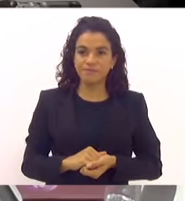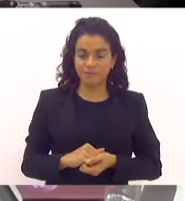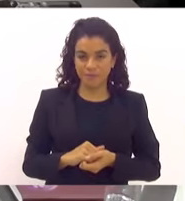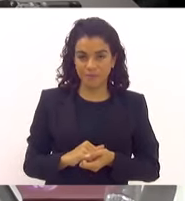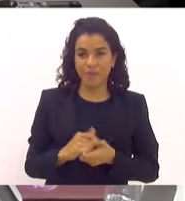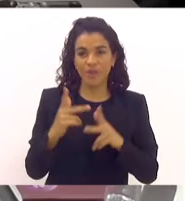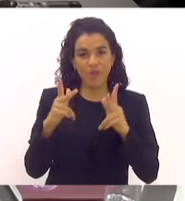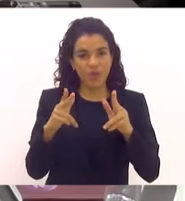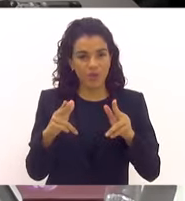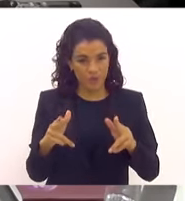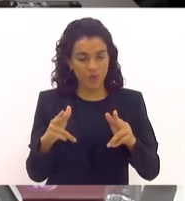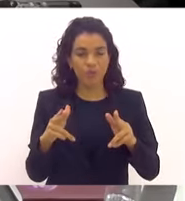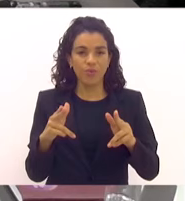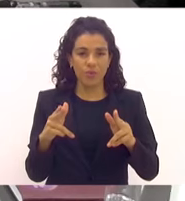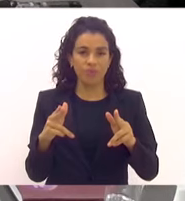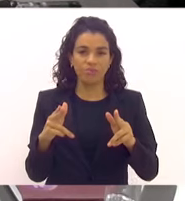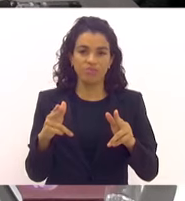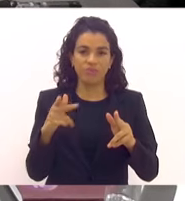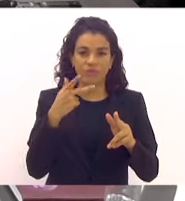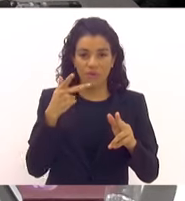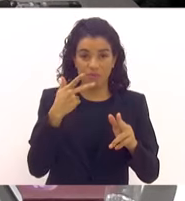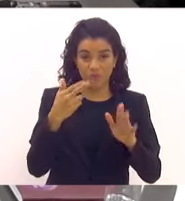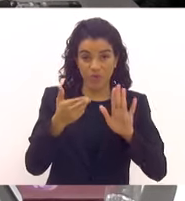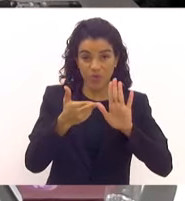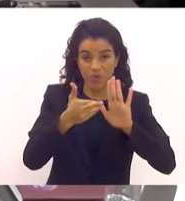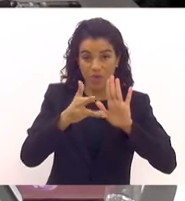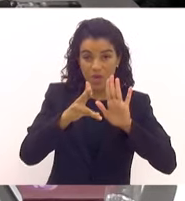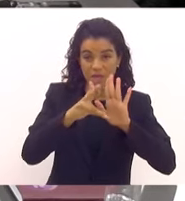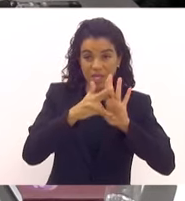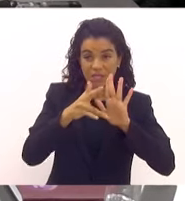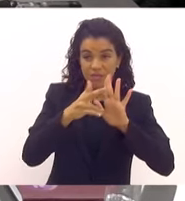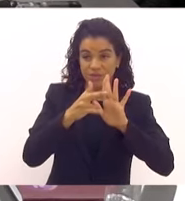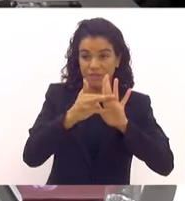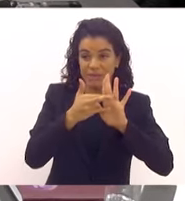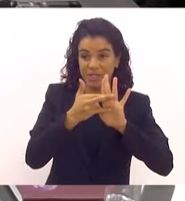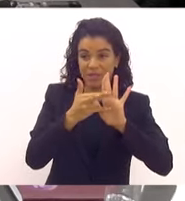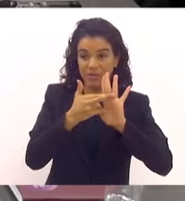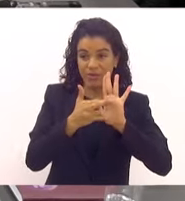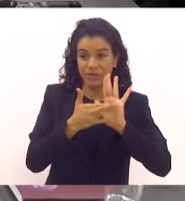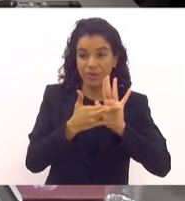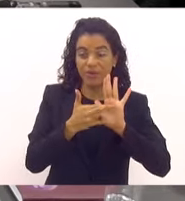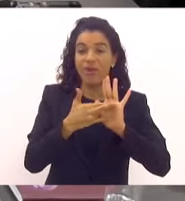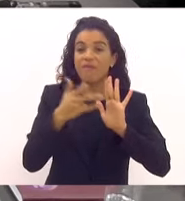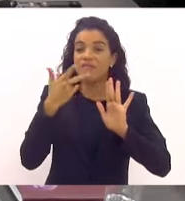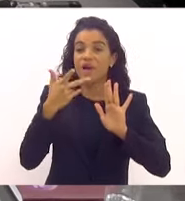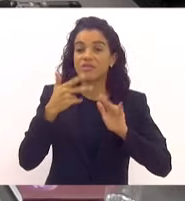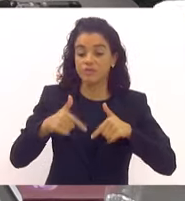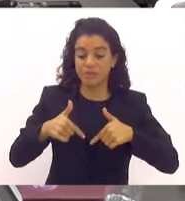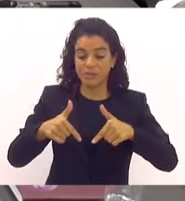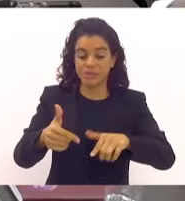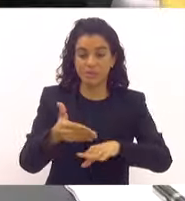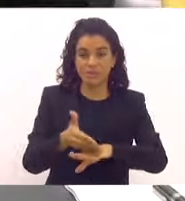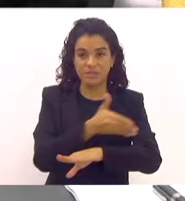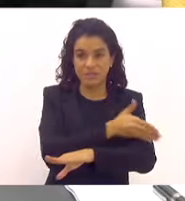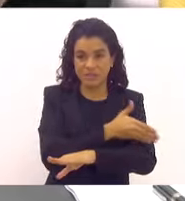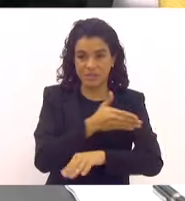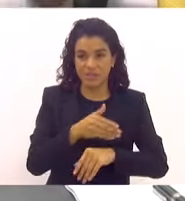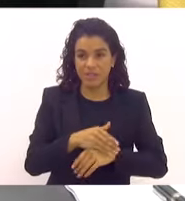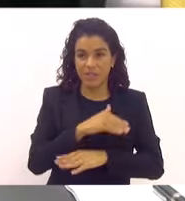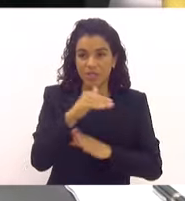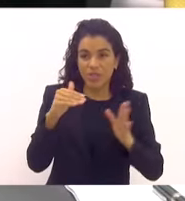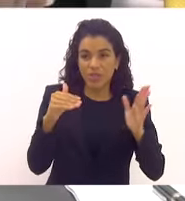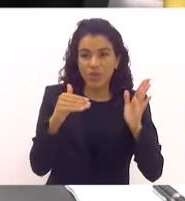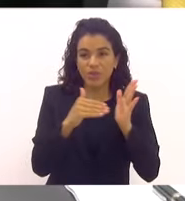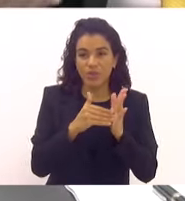Vossa Excelência disse, o regimento ele diz iniciativa anterior. E todas as